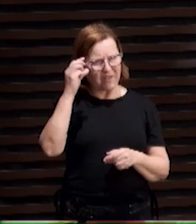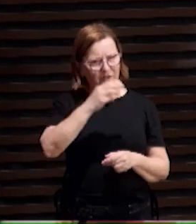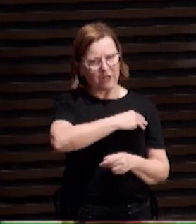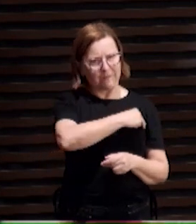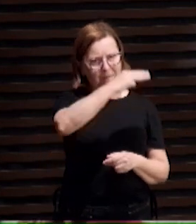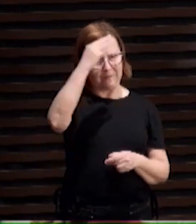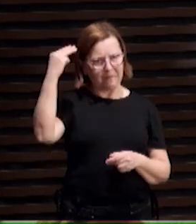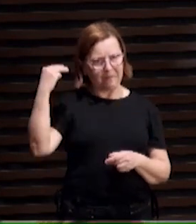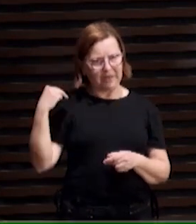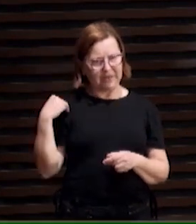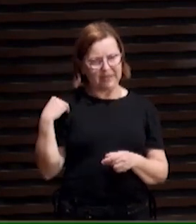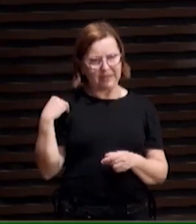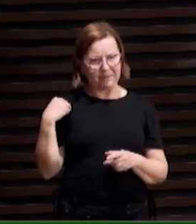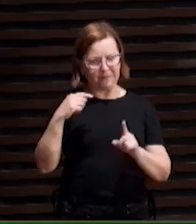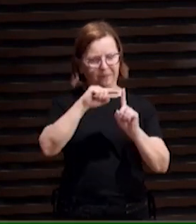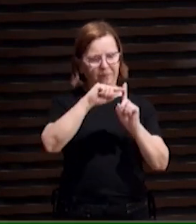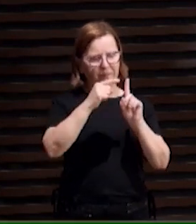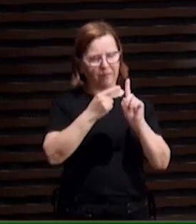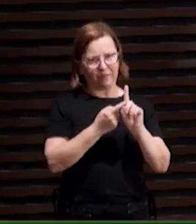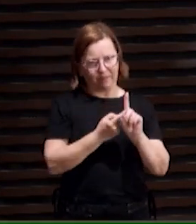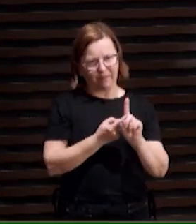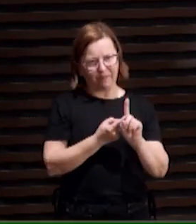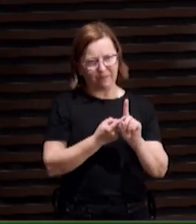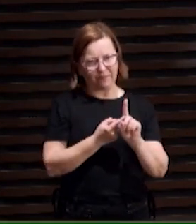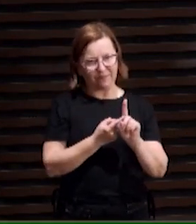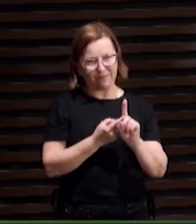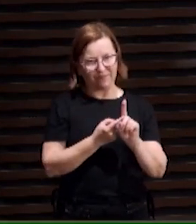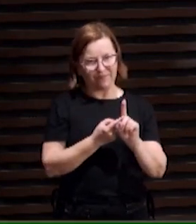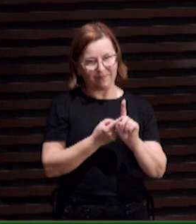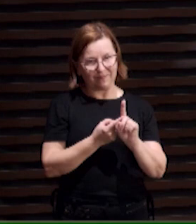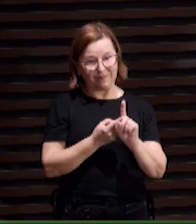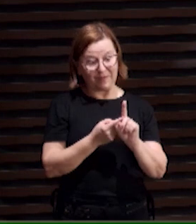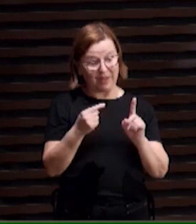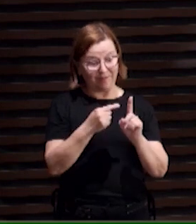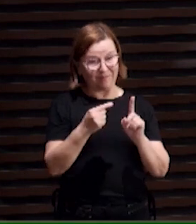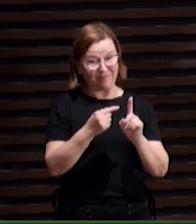Maria gestada com o Senhor do Universo.